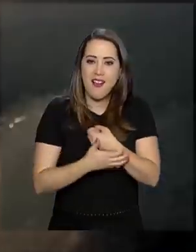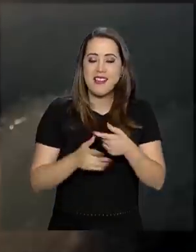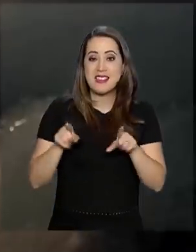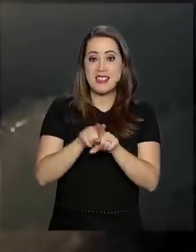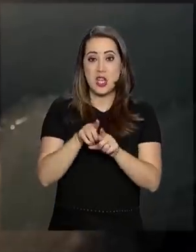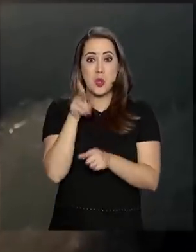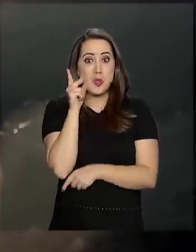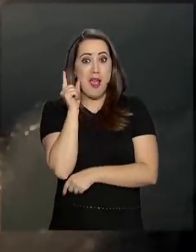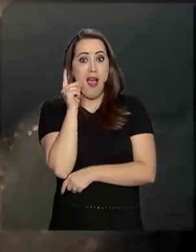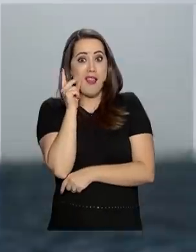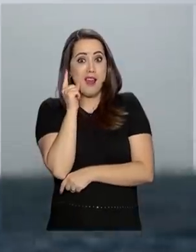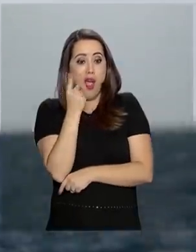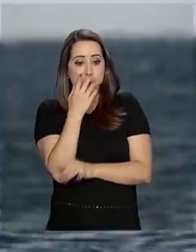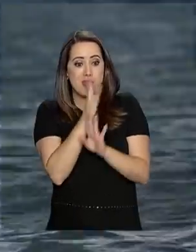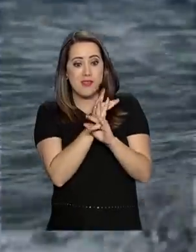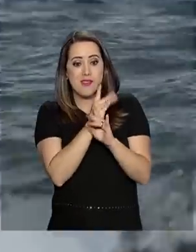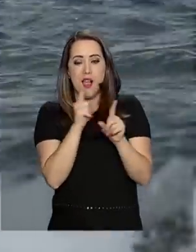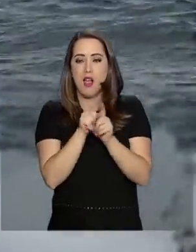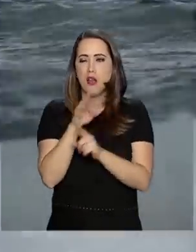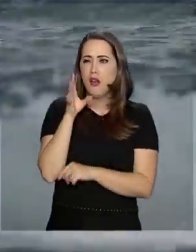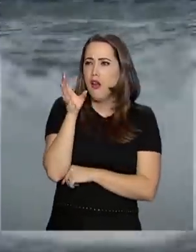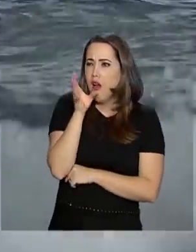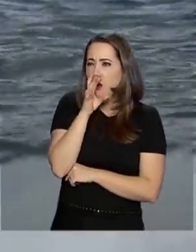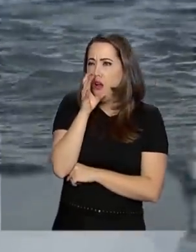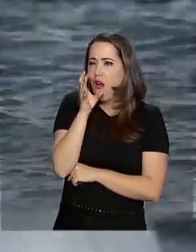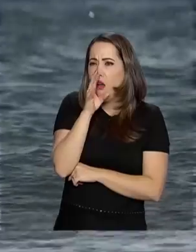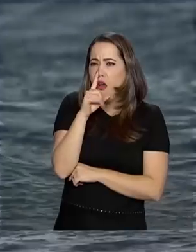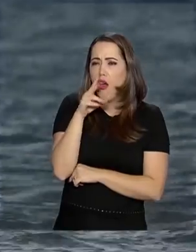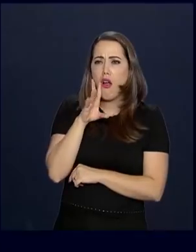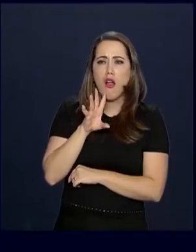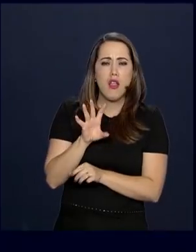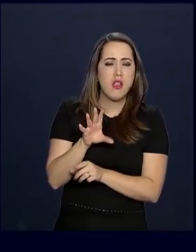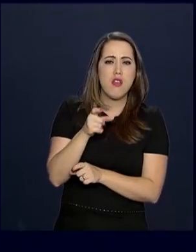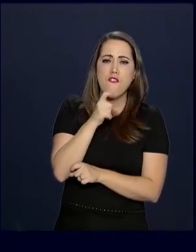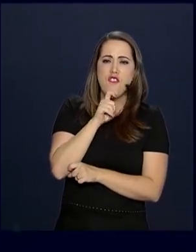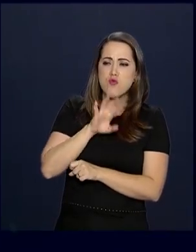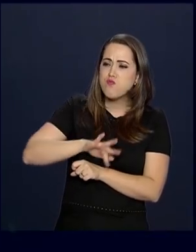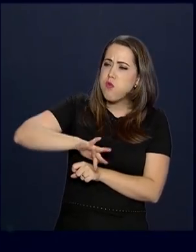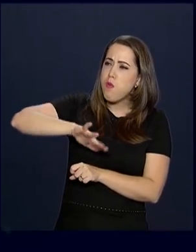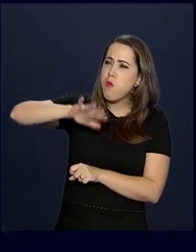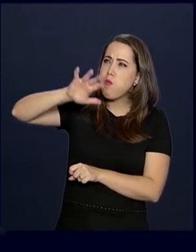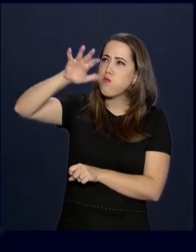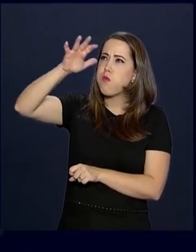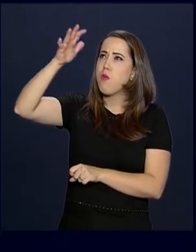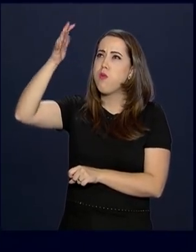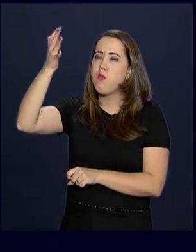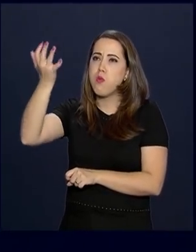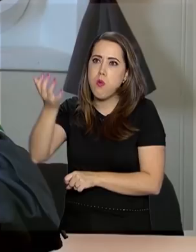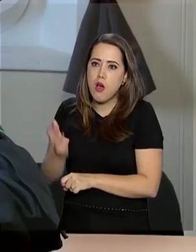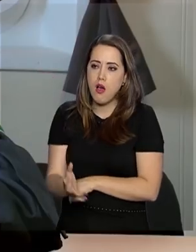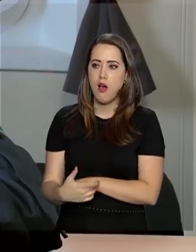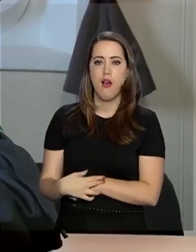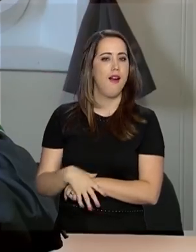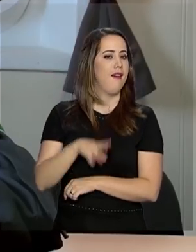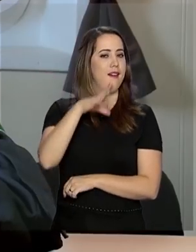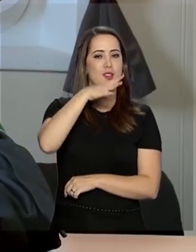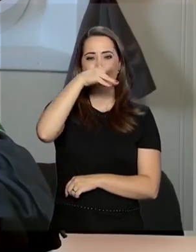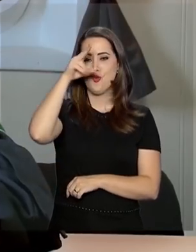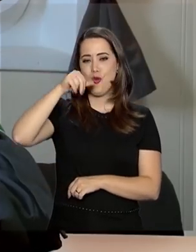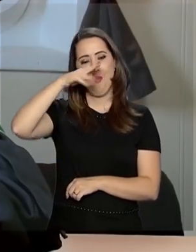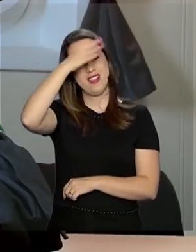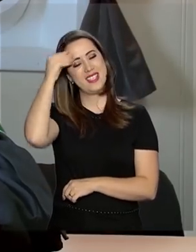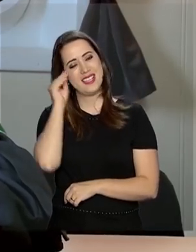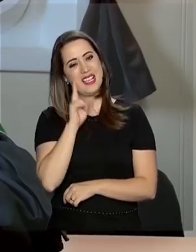Antártica. Quando eu contemplei ali o primeiro iceberg, né? A gente nunca esquece. Aí eu falei, nossa, realmente